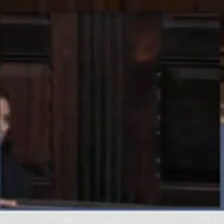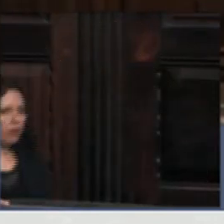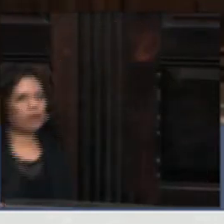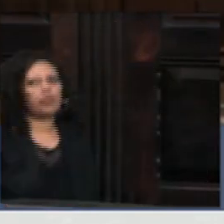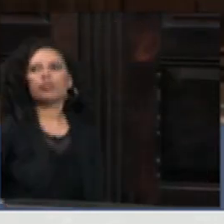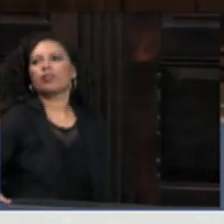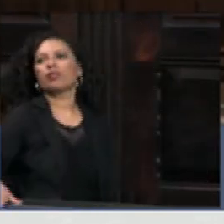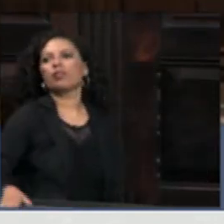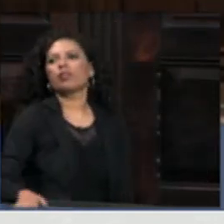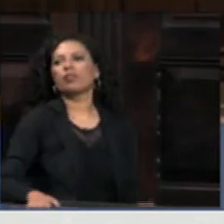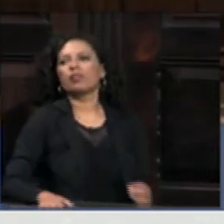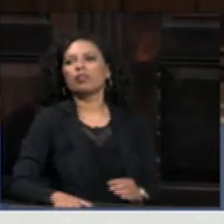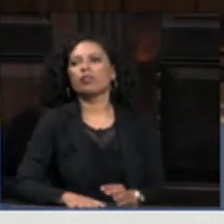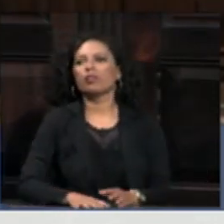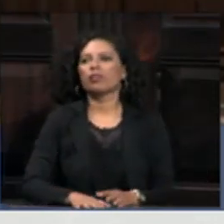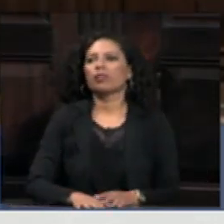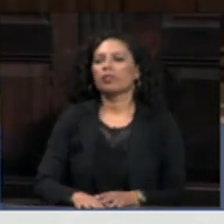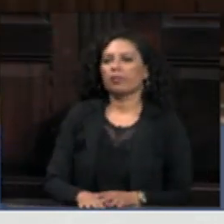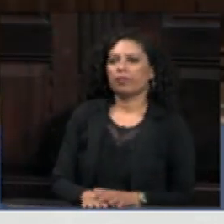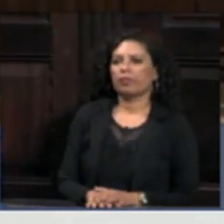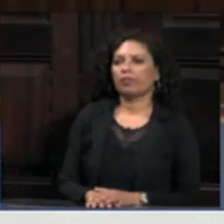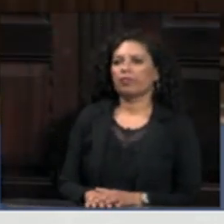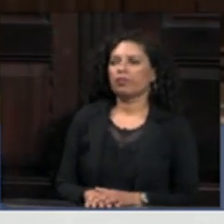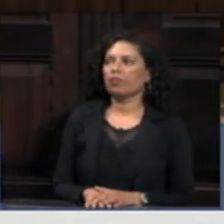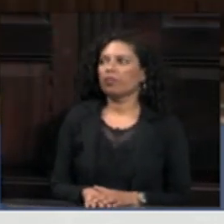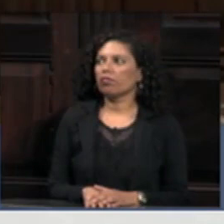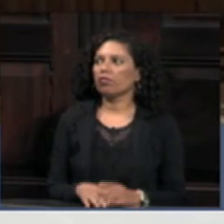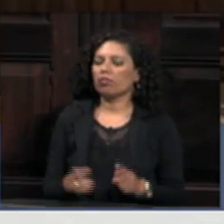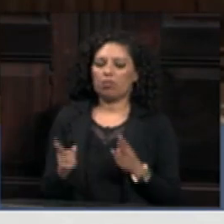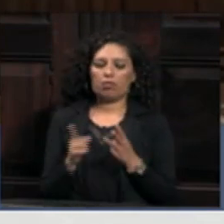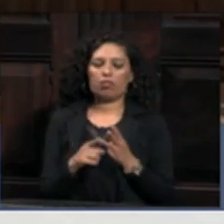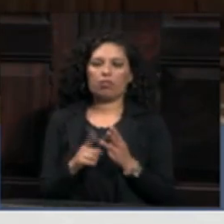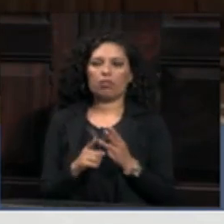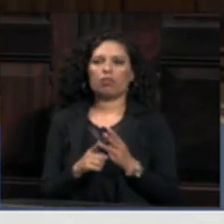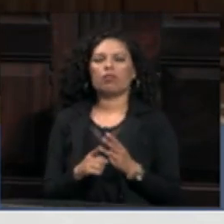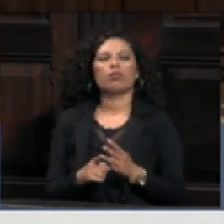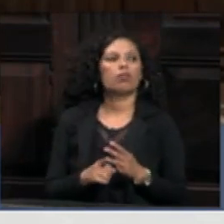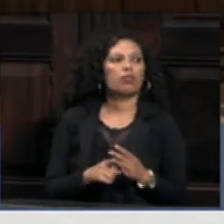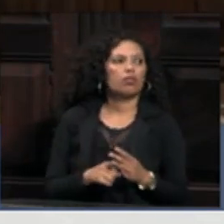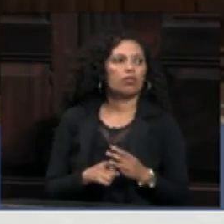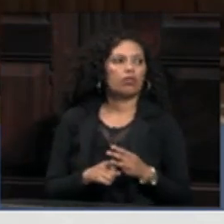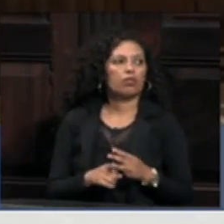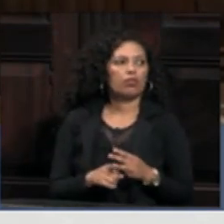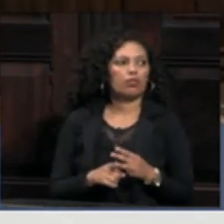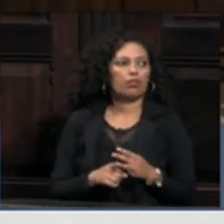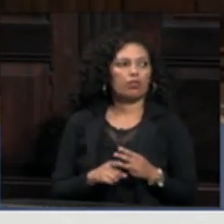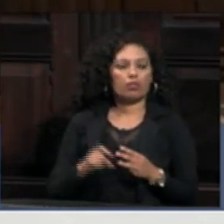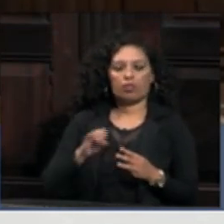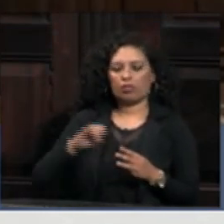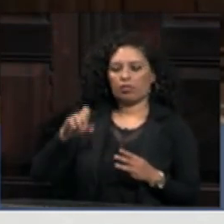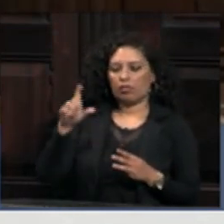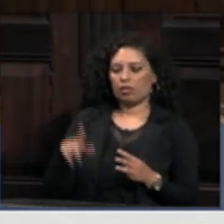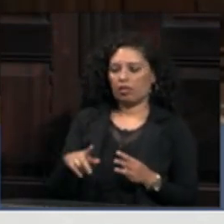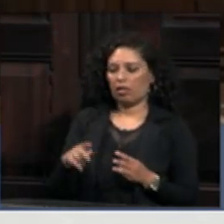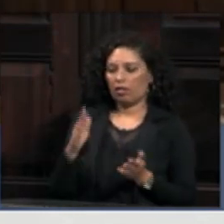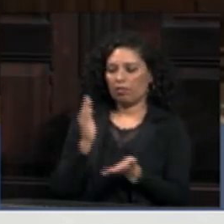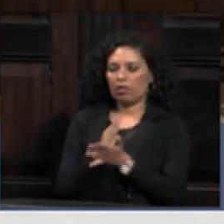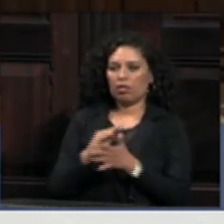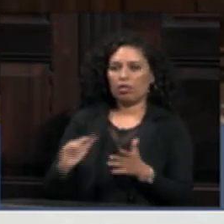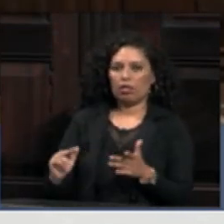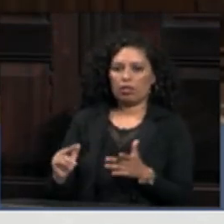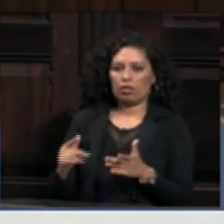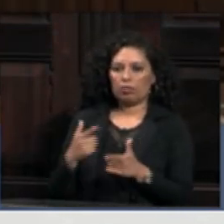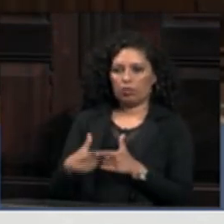só faz crescer a sonegação. E terceiro, para quebrar o ciclo vicioso